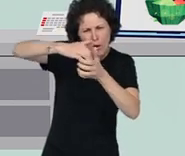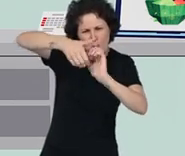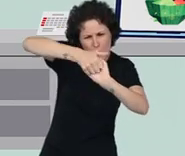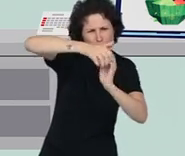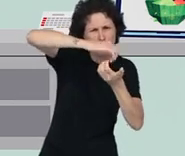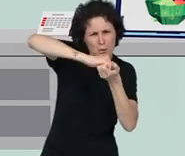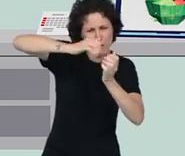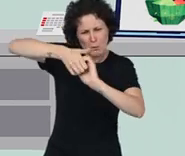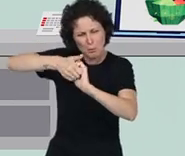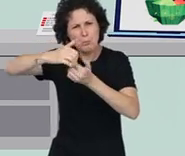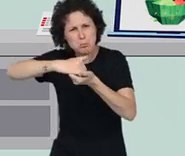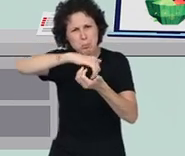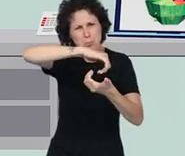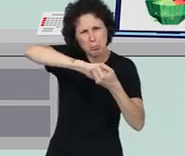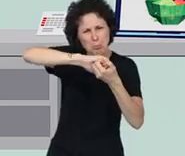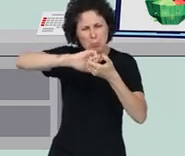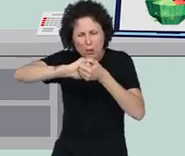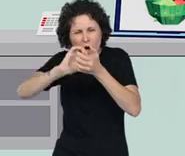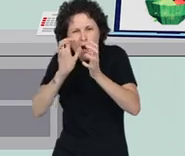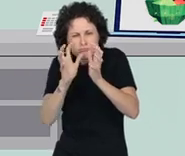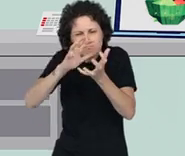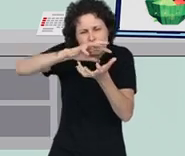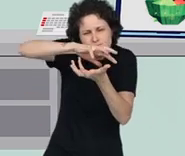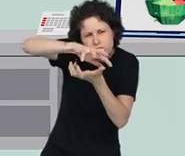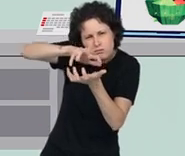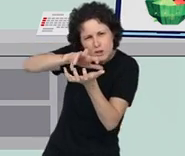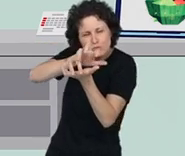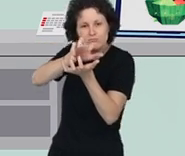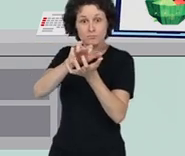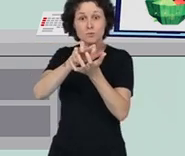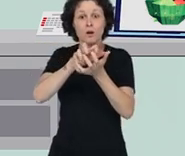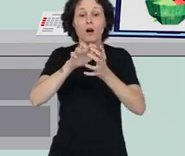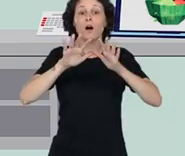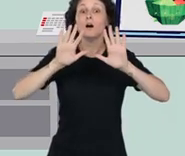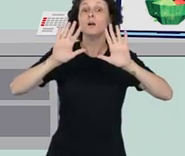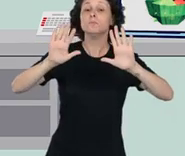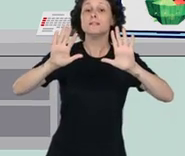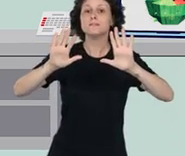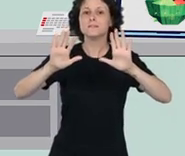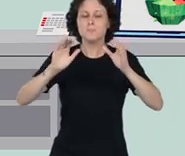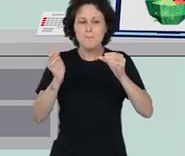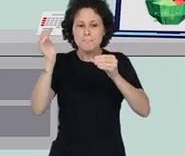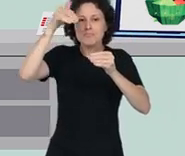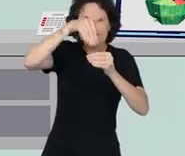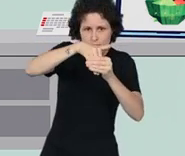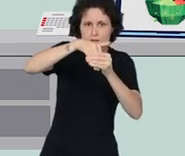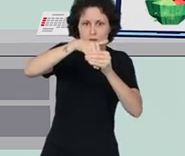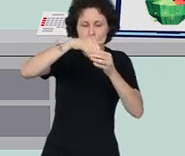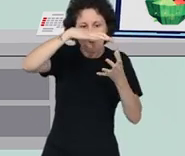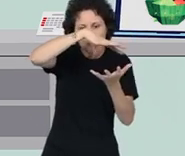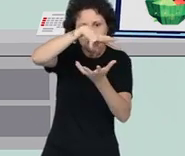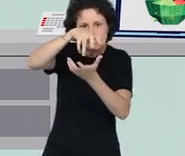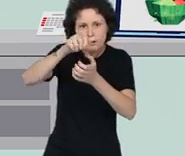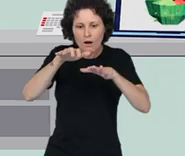todos grudadinhos. Isso mesmo, era tudo junto e misturado. Mas com o movimento do magma que fica abaixo da